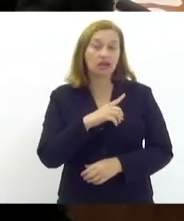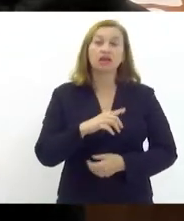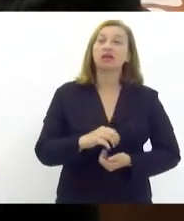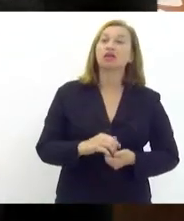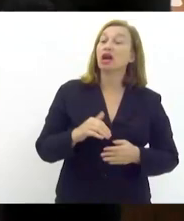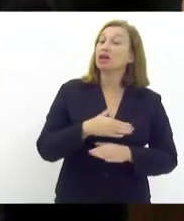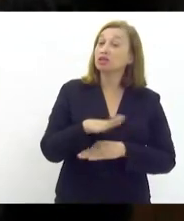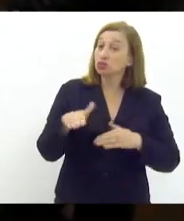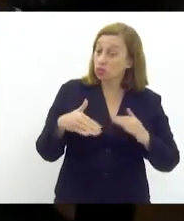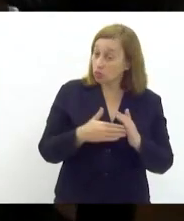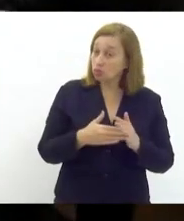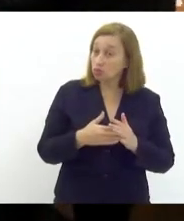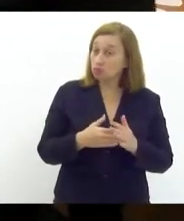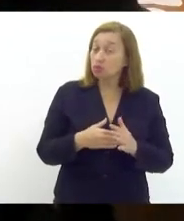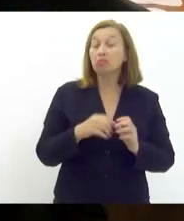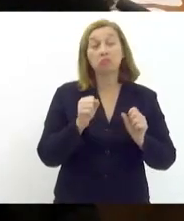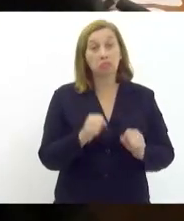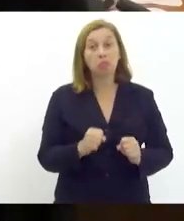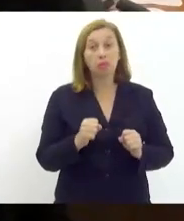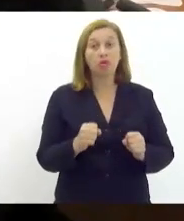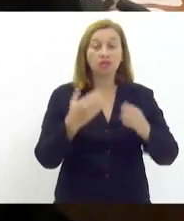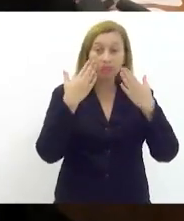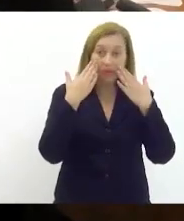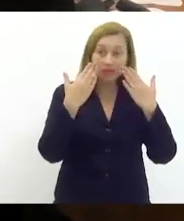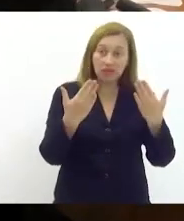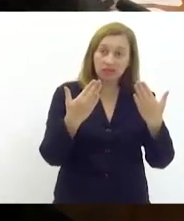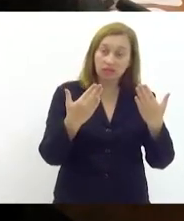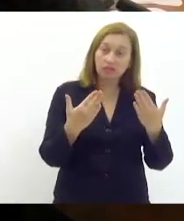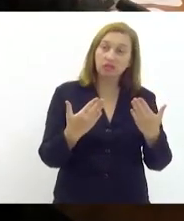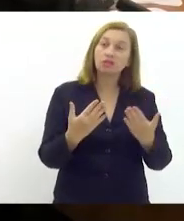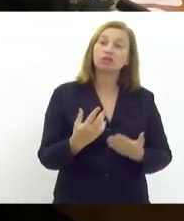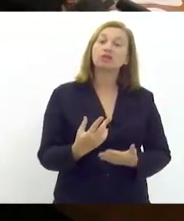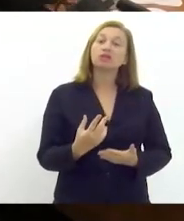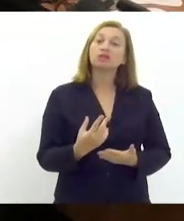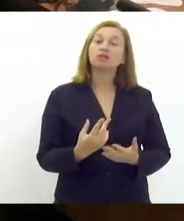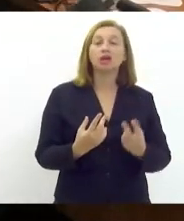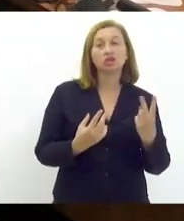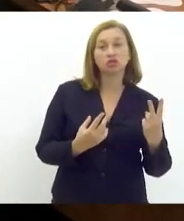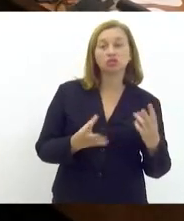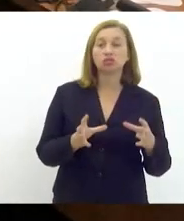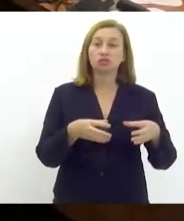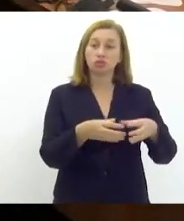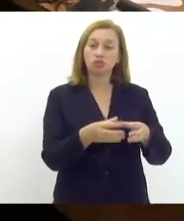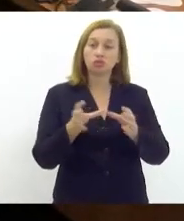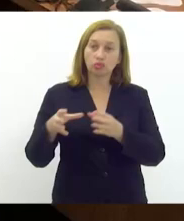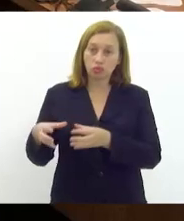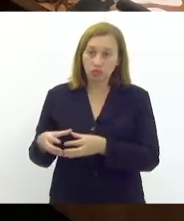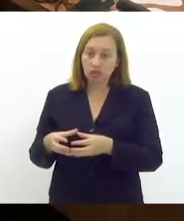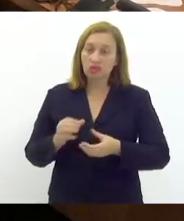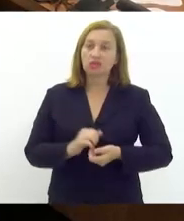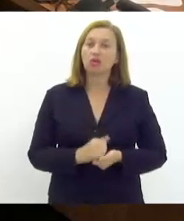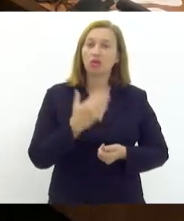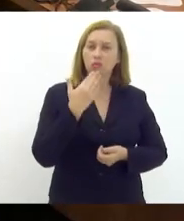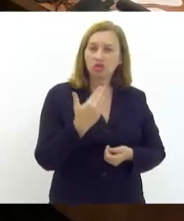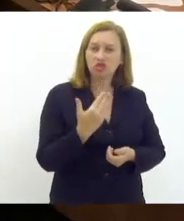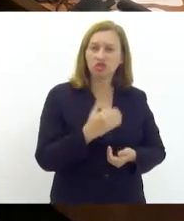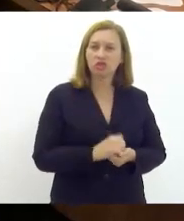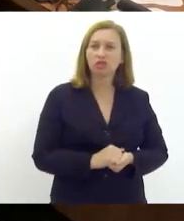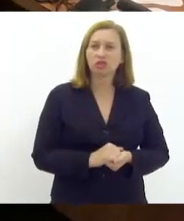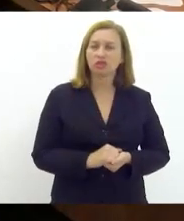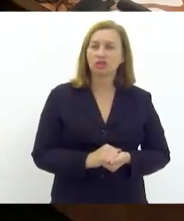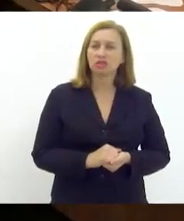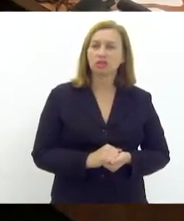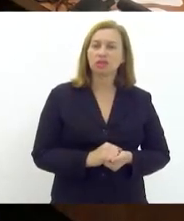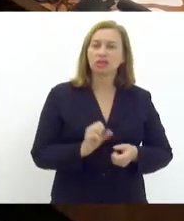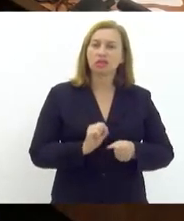papiloscopistas para que eles possam apresentar as duas comissões na verdade que eu tô sugerindo aqui é uma espécie de